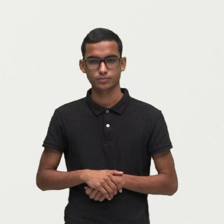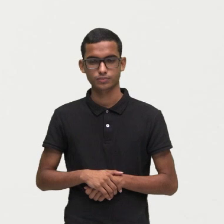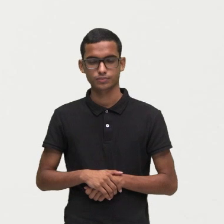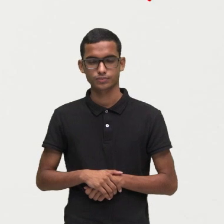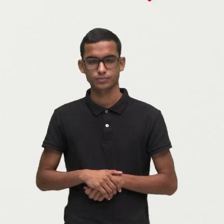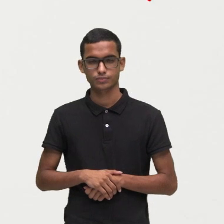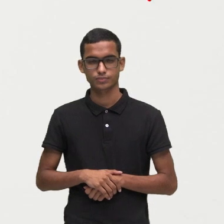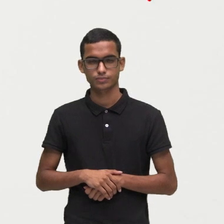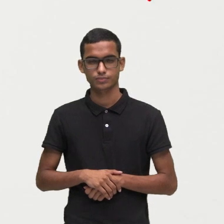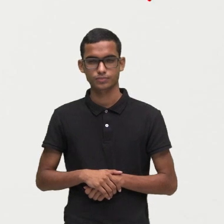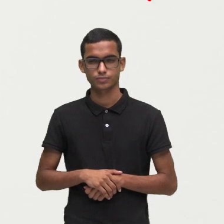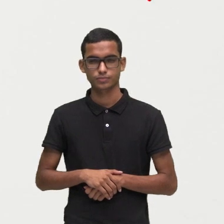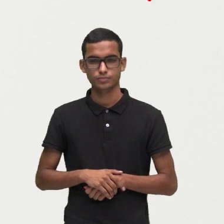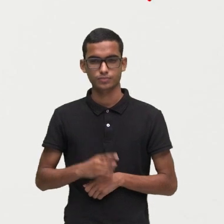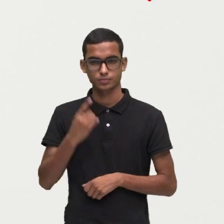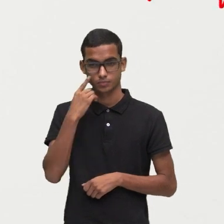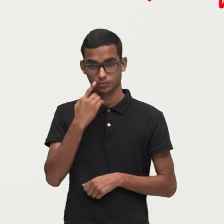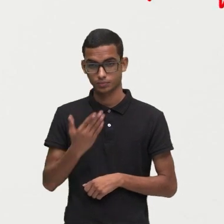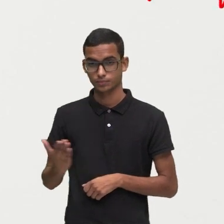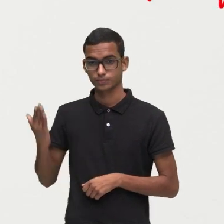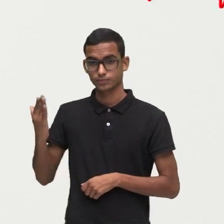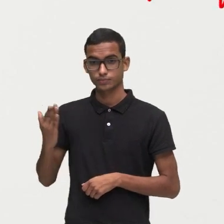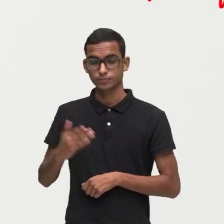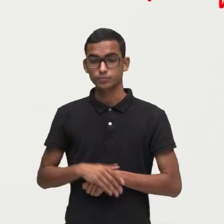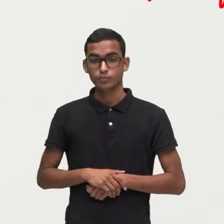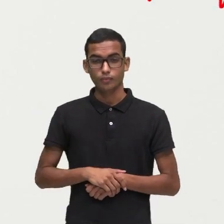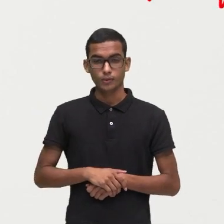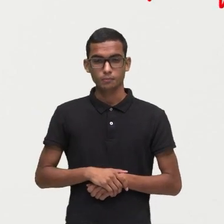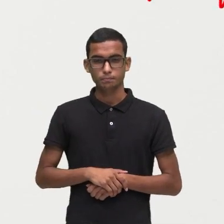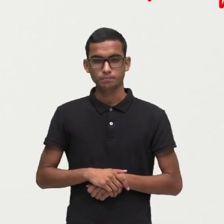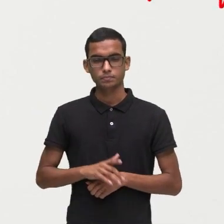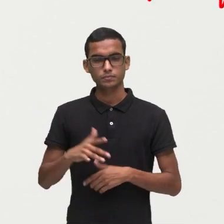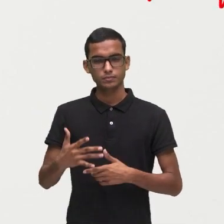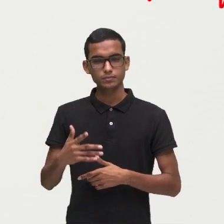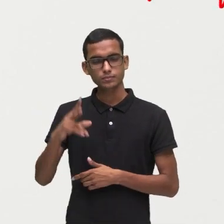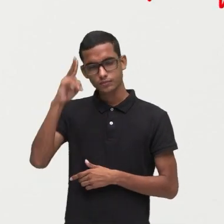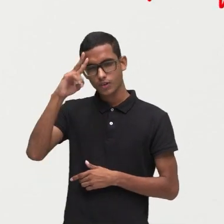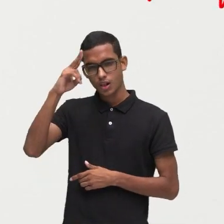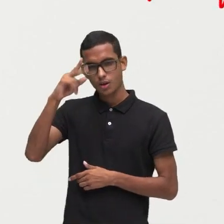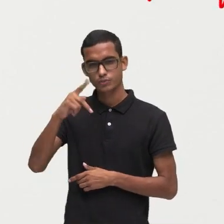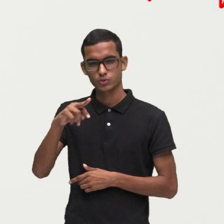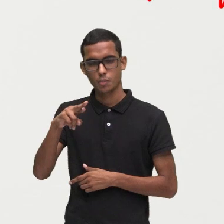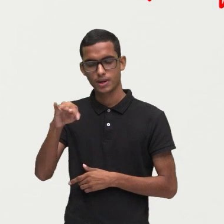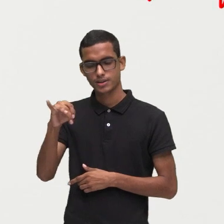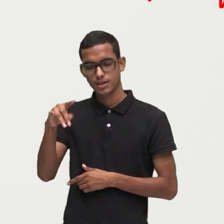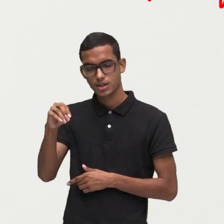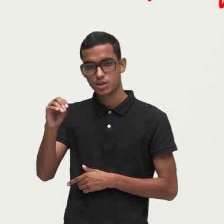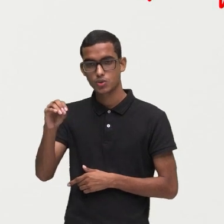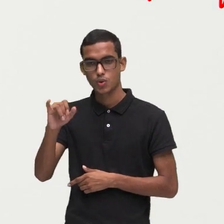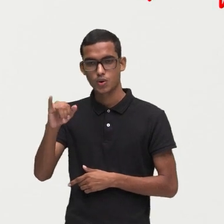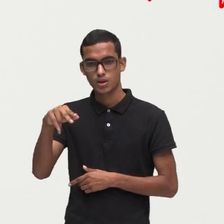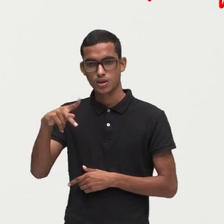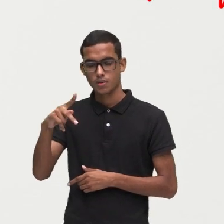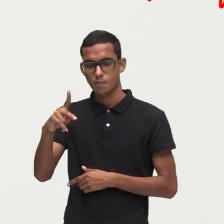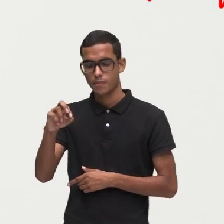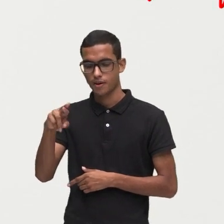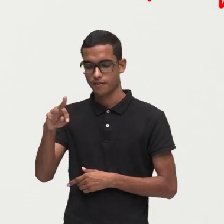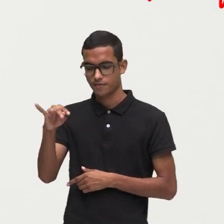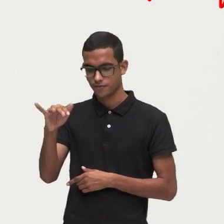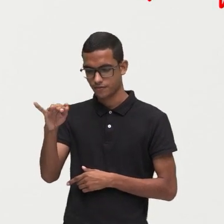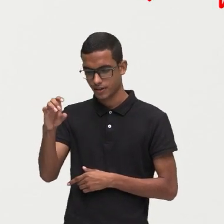Imperfeito, então não podia ser. Lembre-se que o pretérito imperfeito nós utilizamos para falar, né,